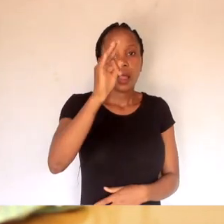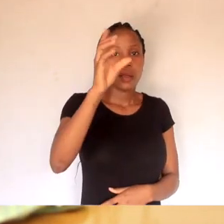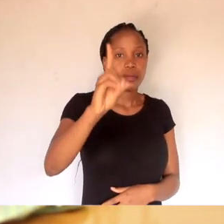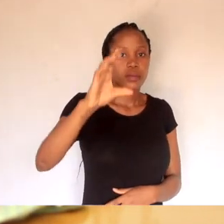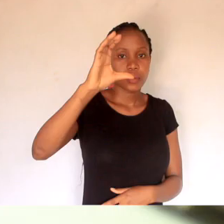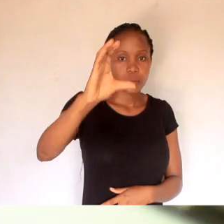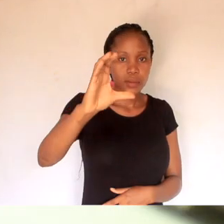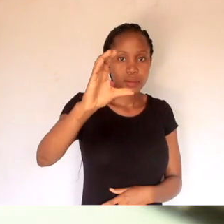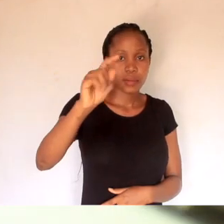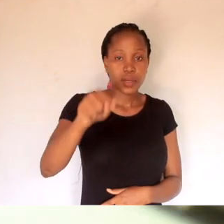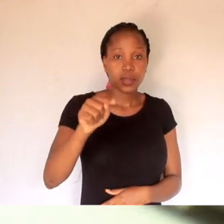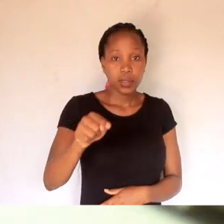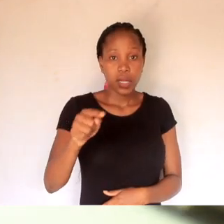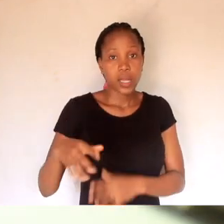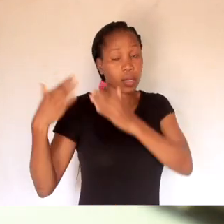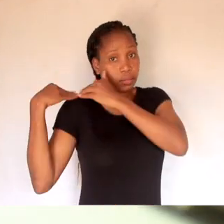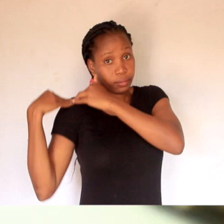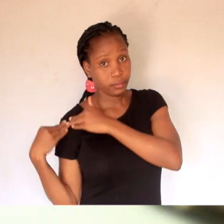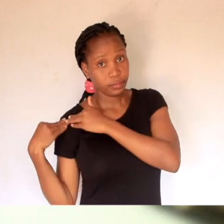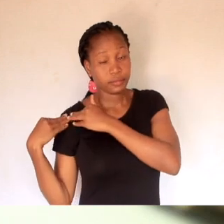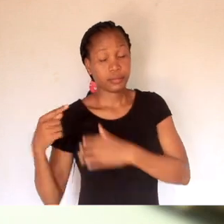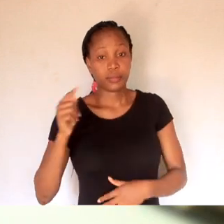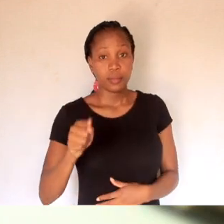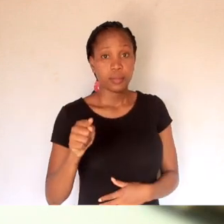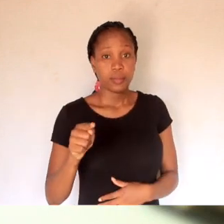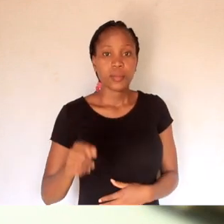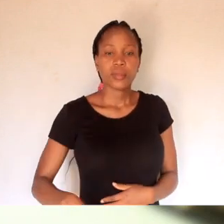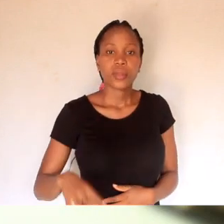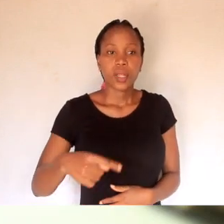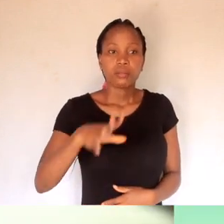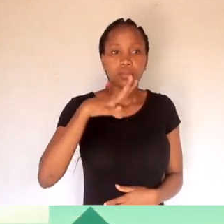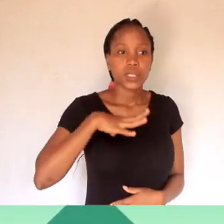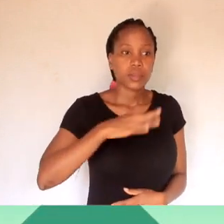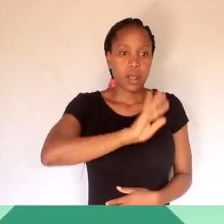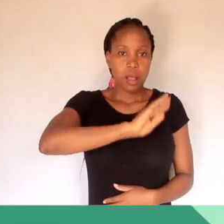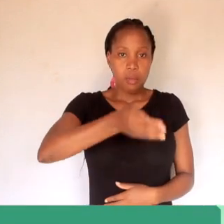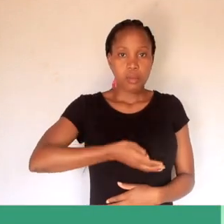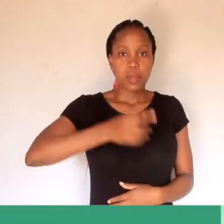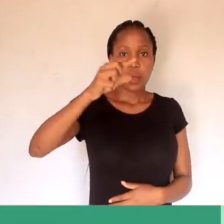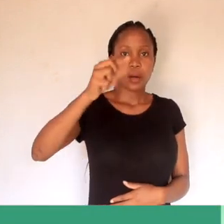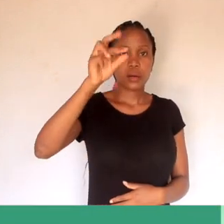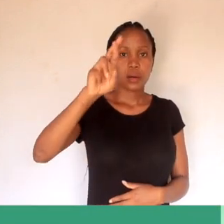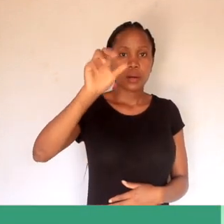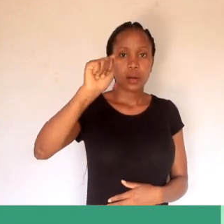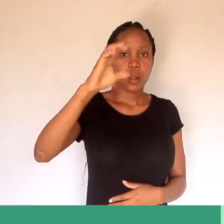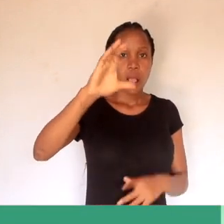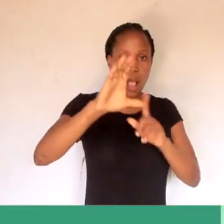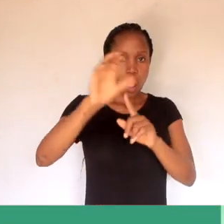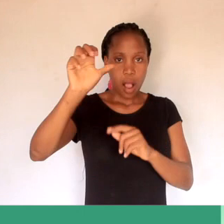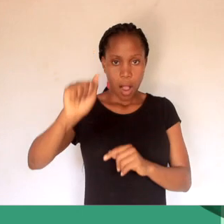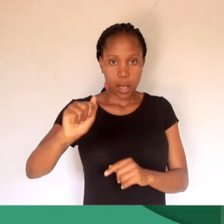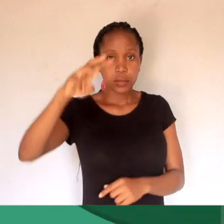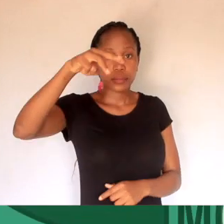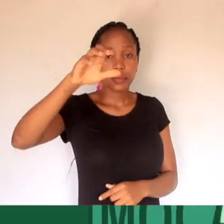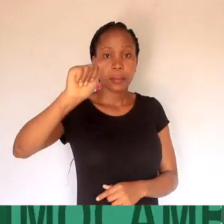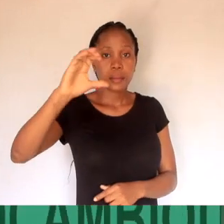em frente. Na FDC tínhamos a Graça Maché, que portanto, já sabe